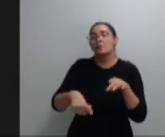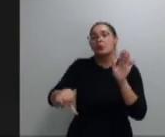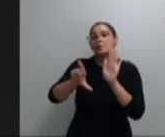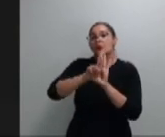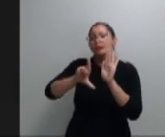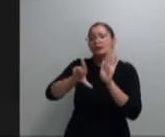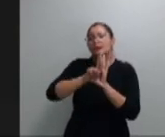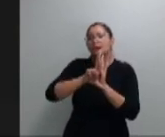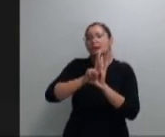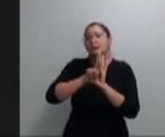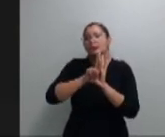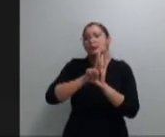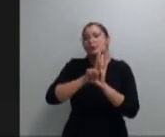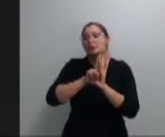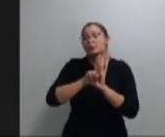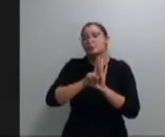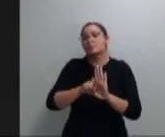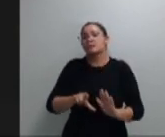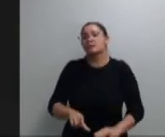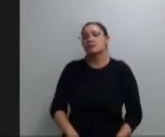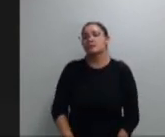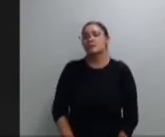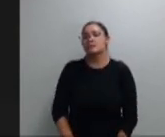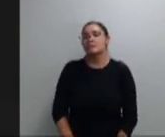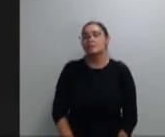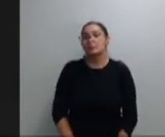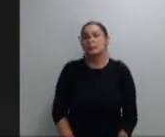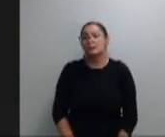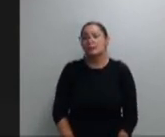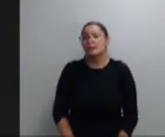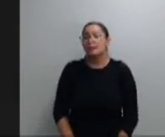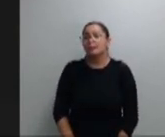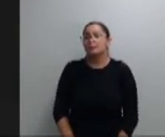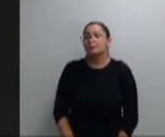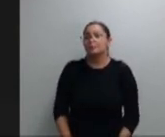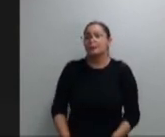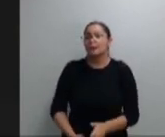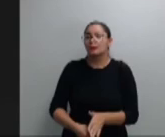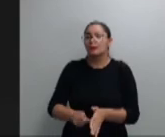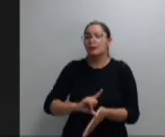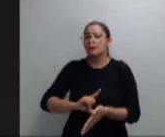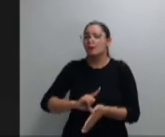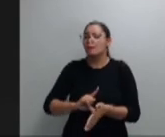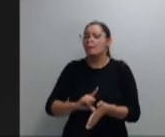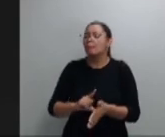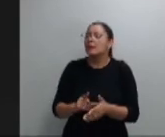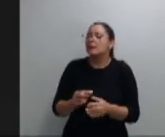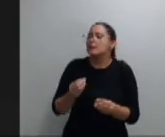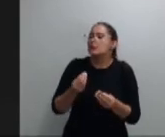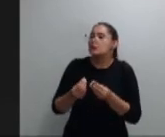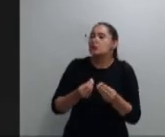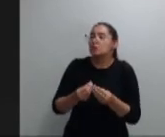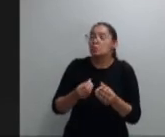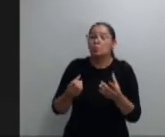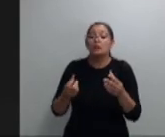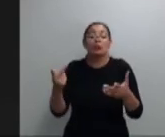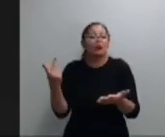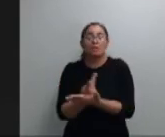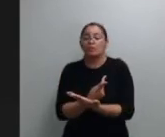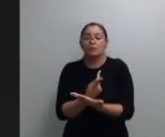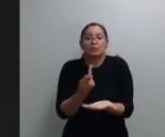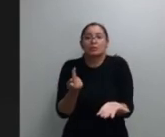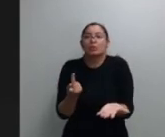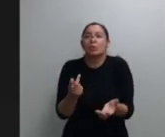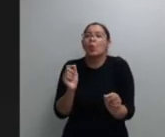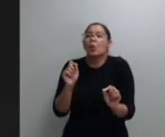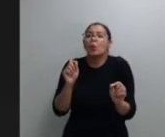diz os ases deverão ser apresentados para exame previamente ou no próximo mais 15 dias da sua realização o que é